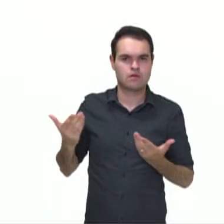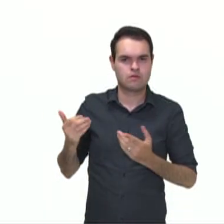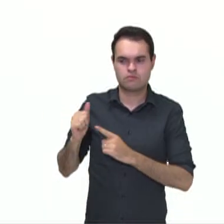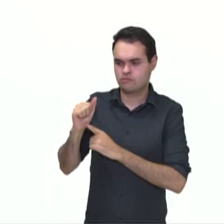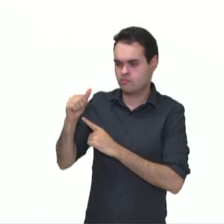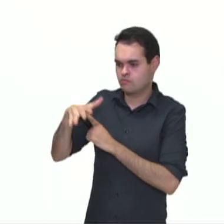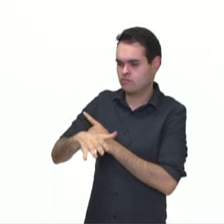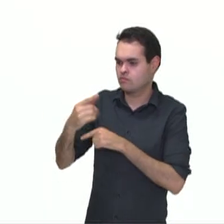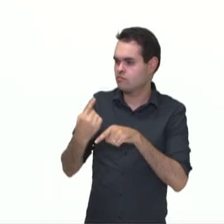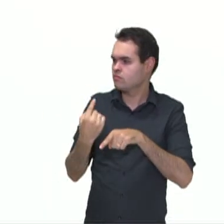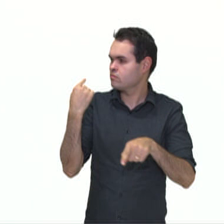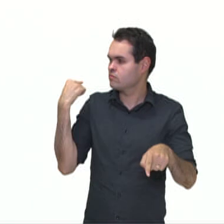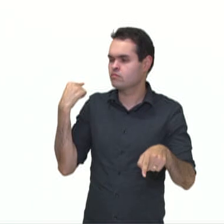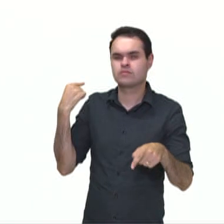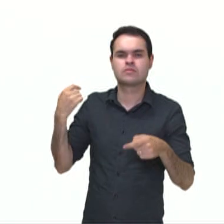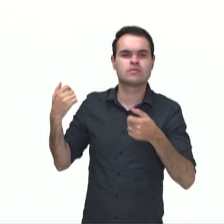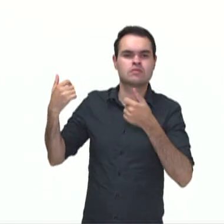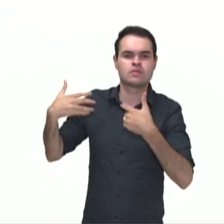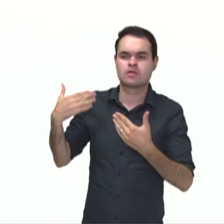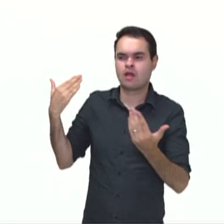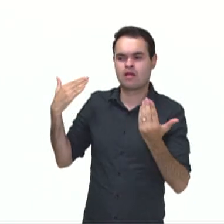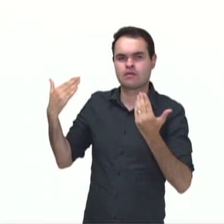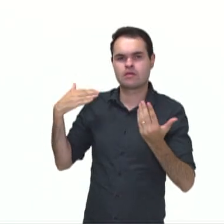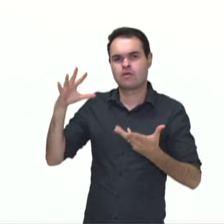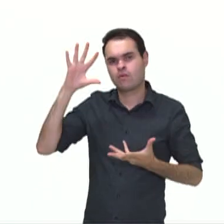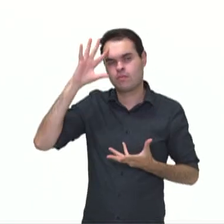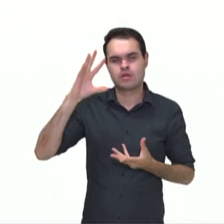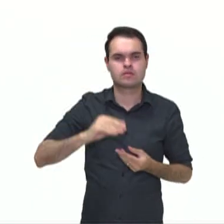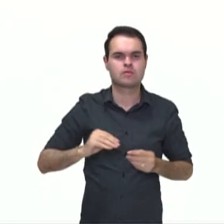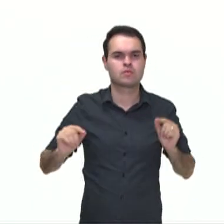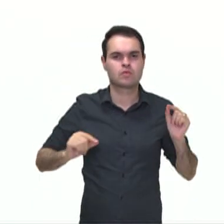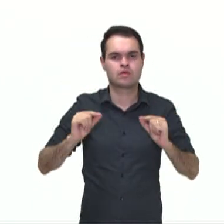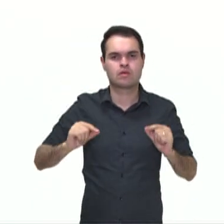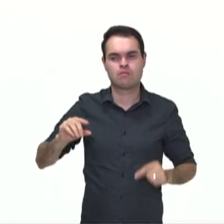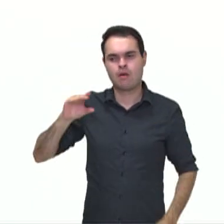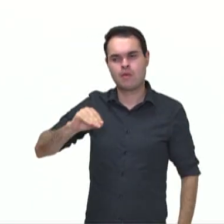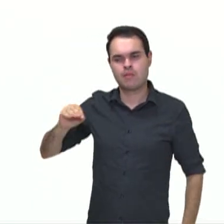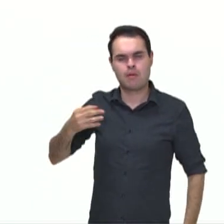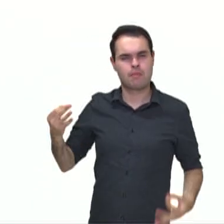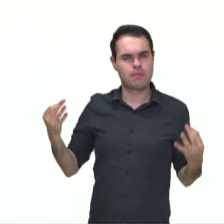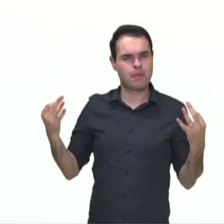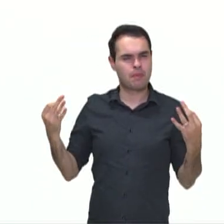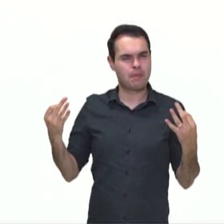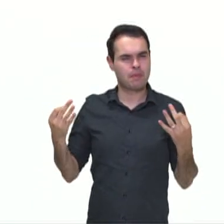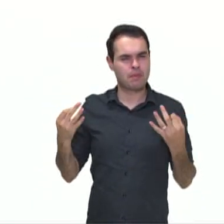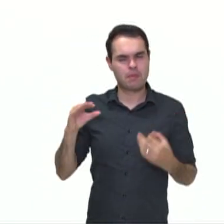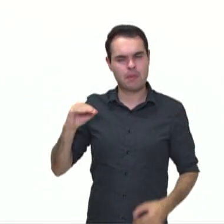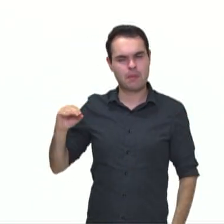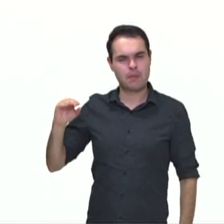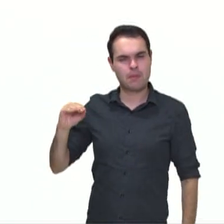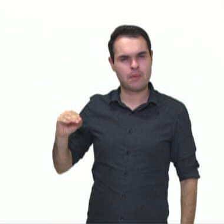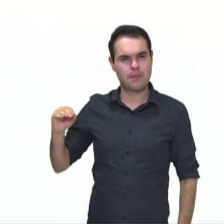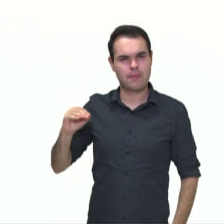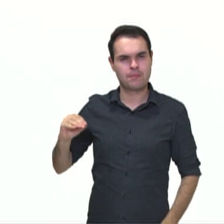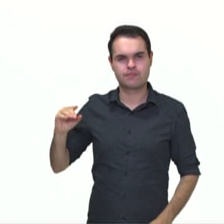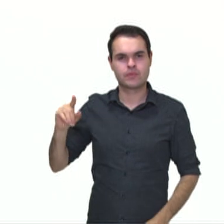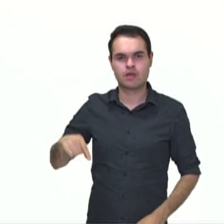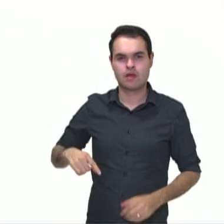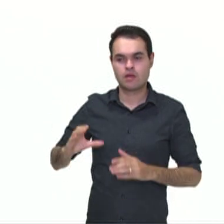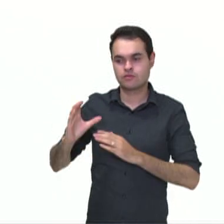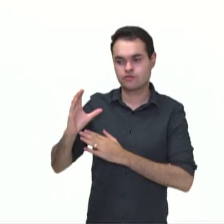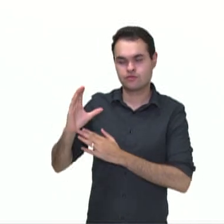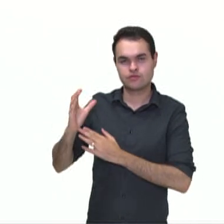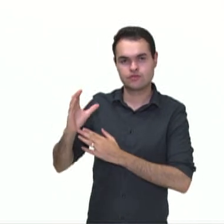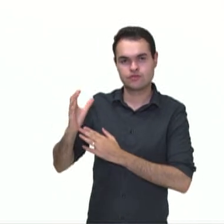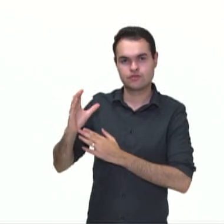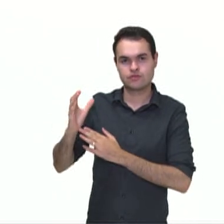origem histórica da oratória, compreendendo que a oratória começou a ser vista como uma ciência a partir do